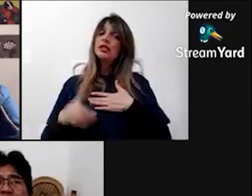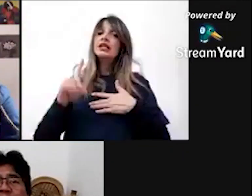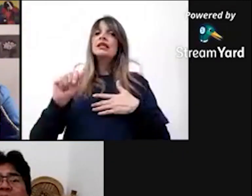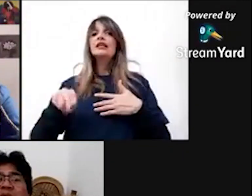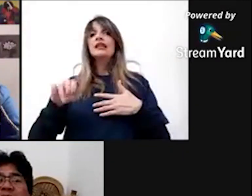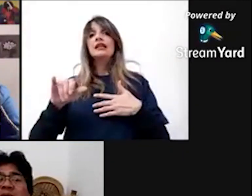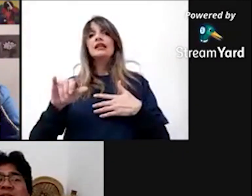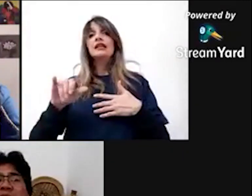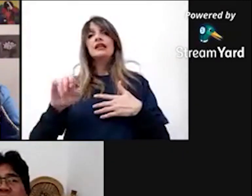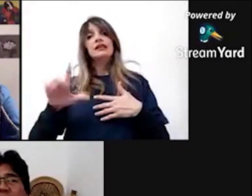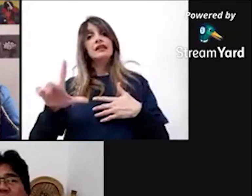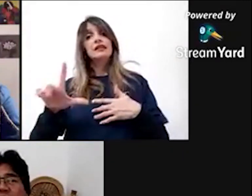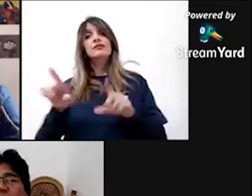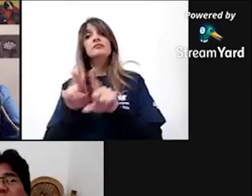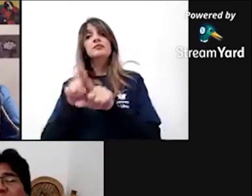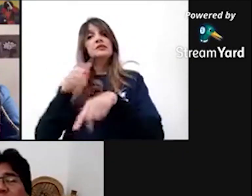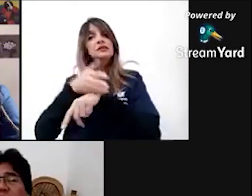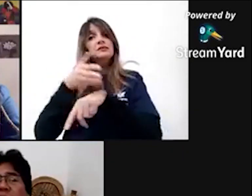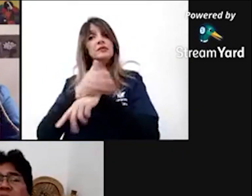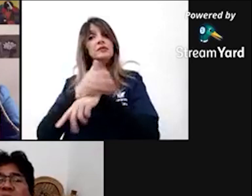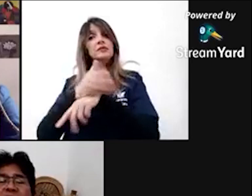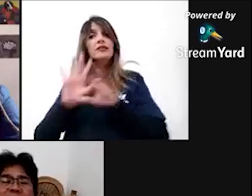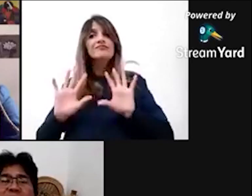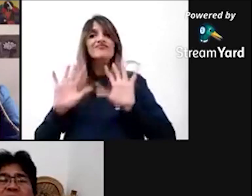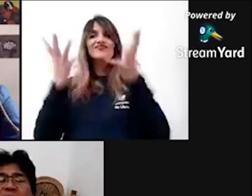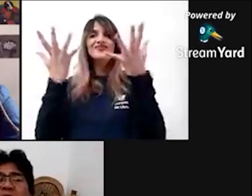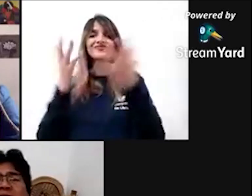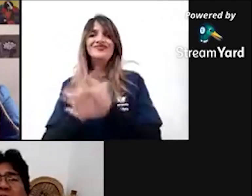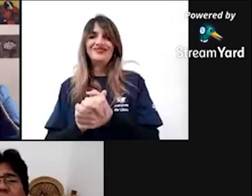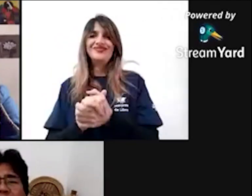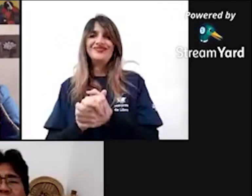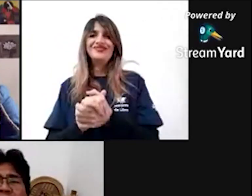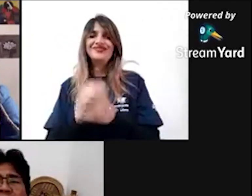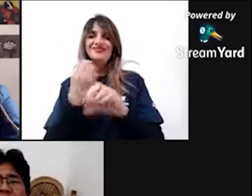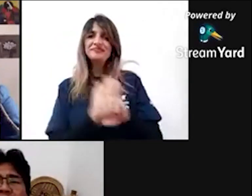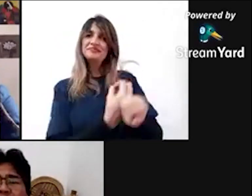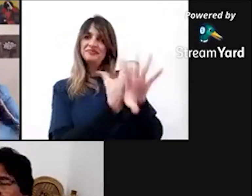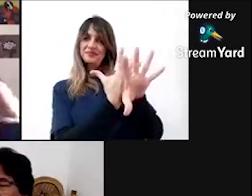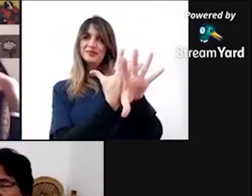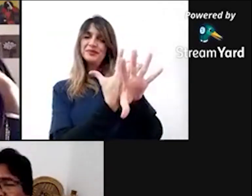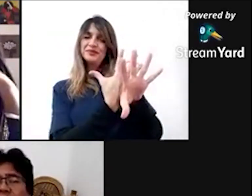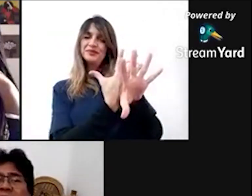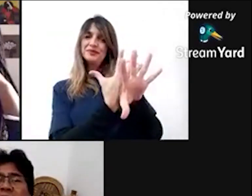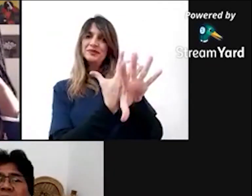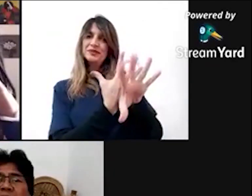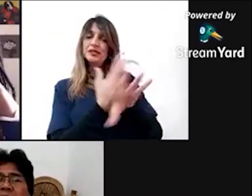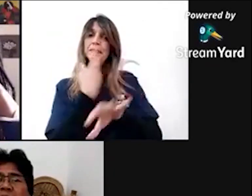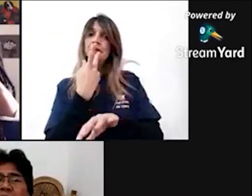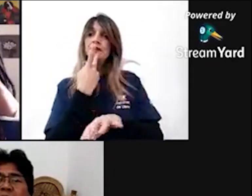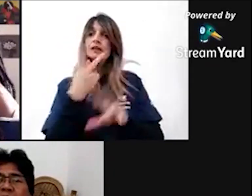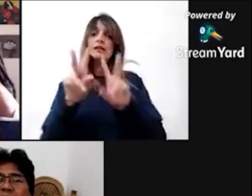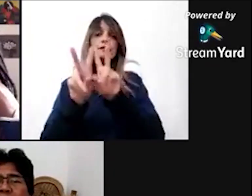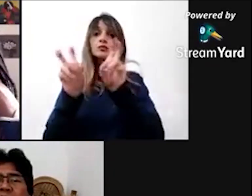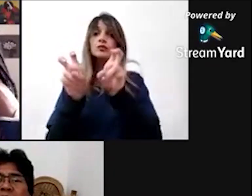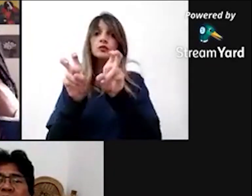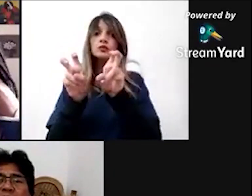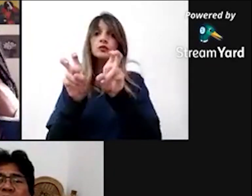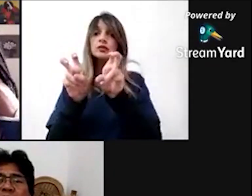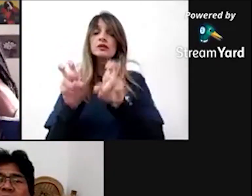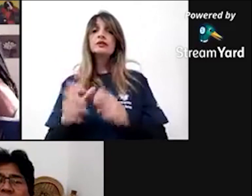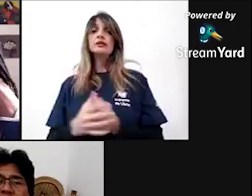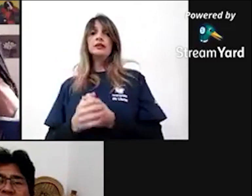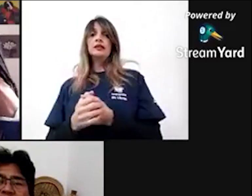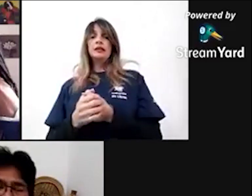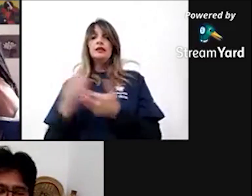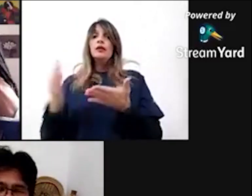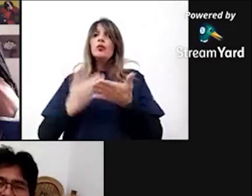tanto minha quanto Daniel, em participar desse evento, dessa live, para falar